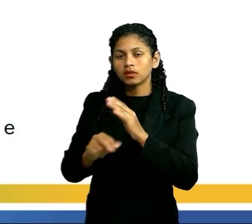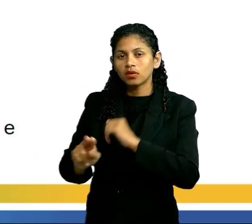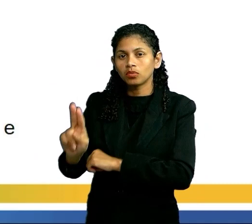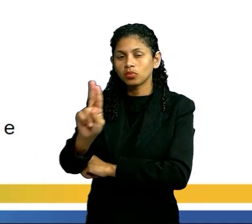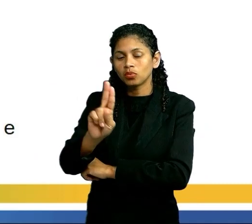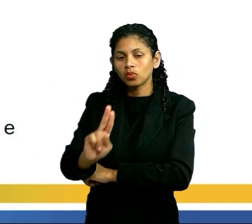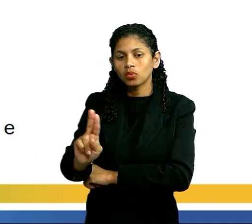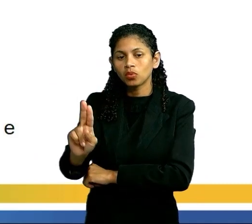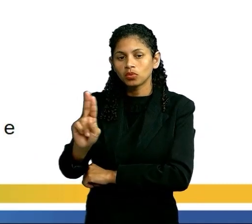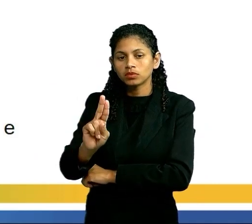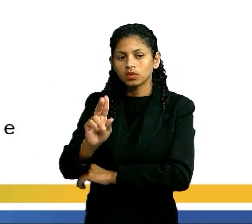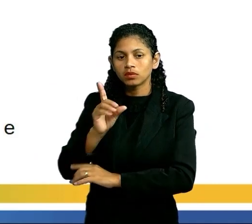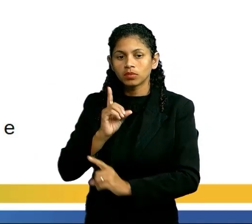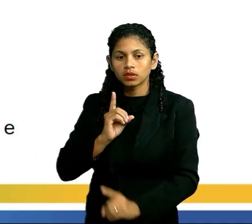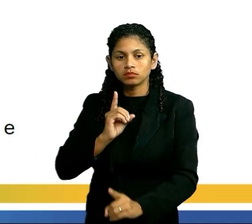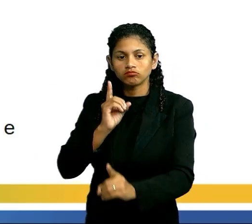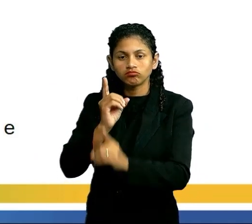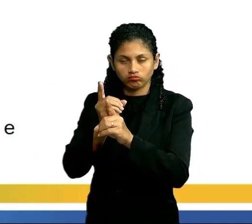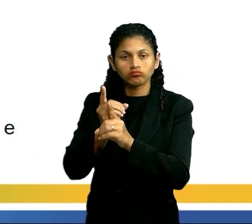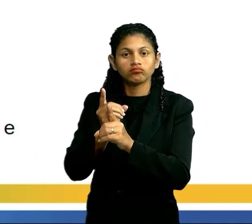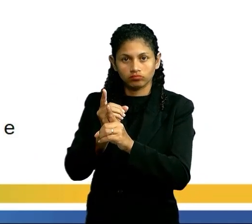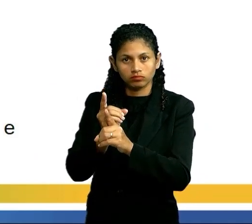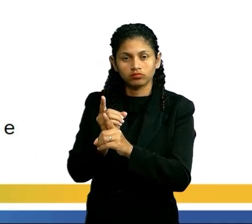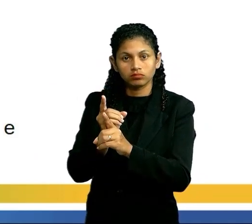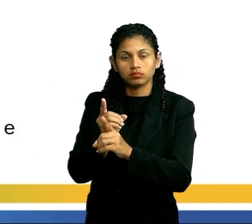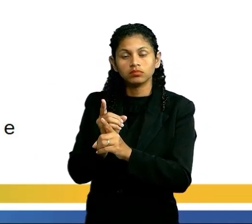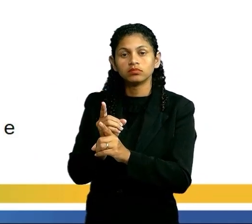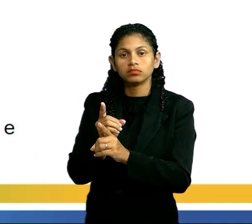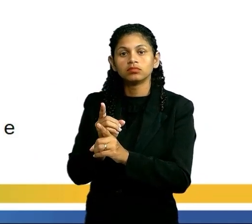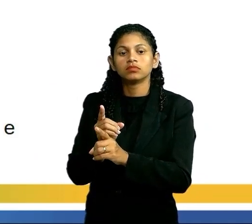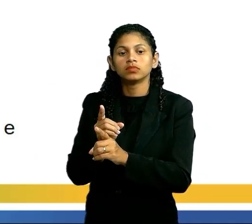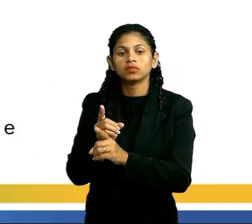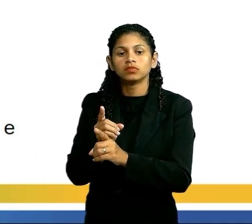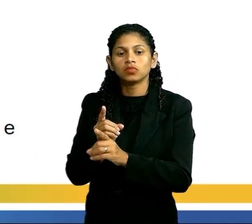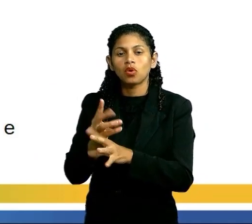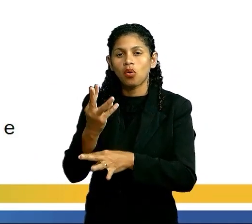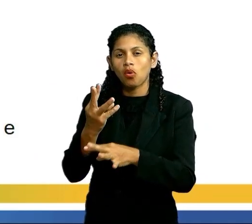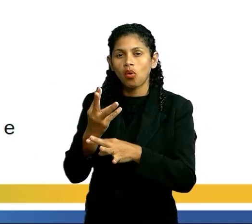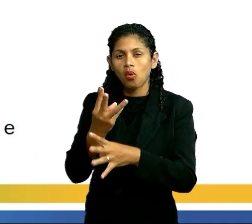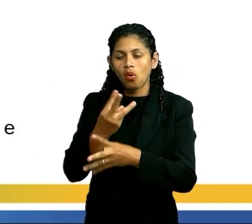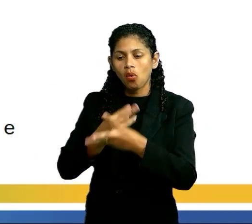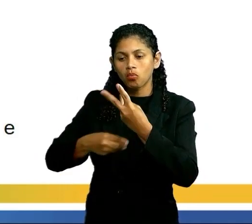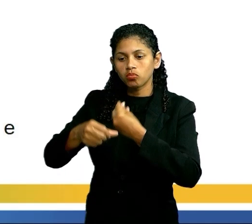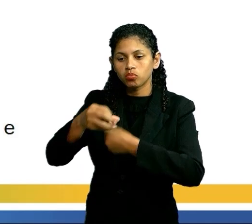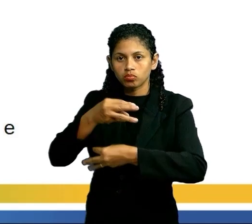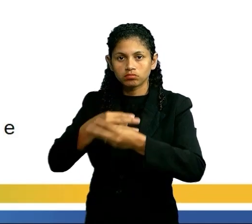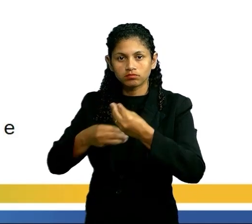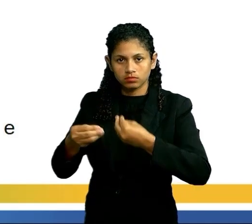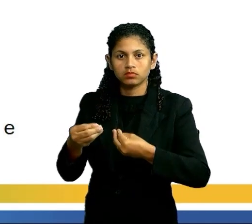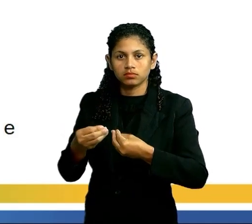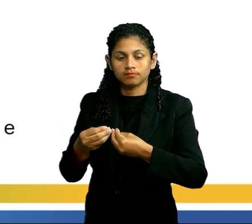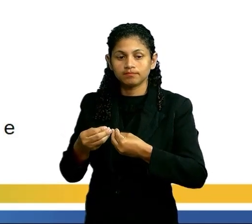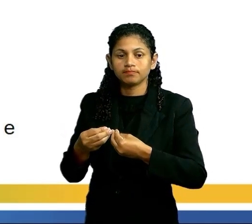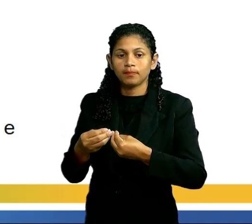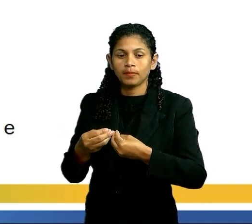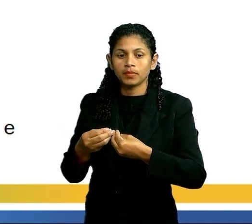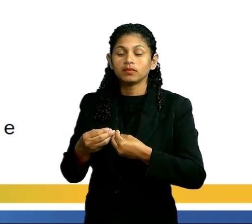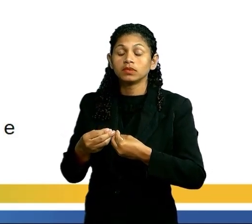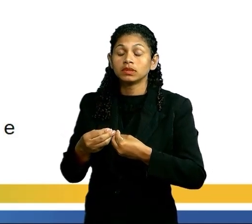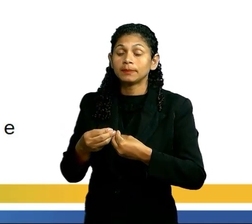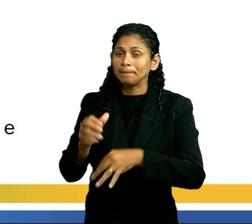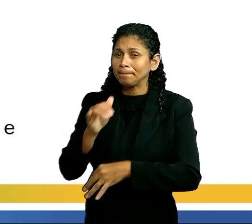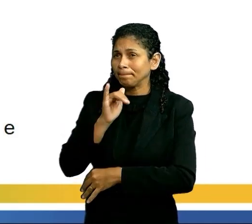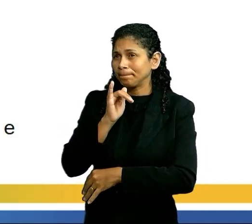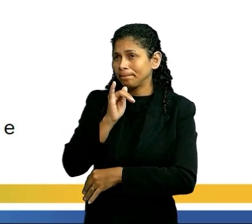para identificar um composto. Então, esse número é único, certo? É como se fosse aí a identidade de uma substância, não tem